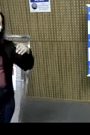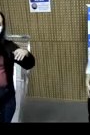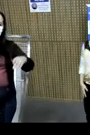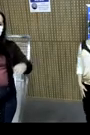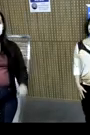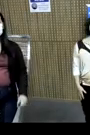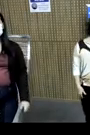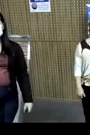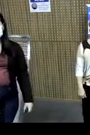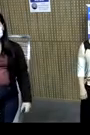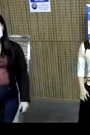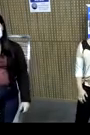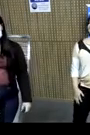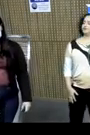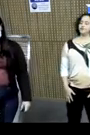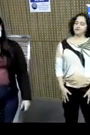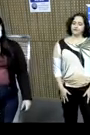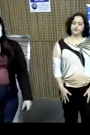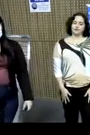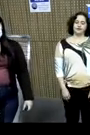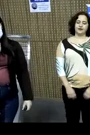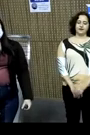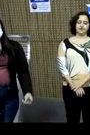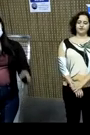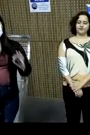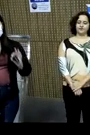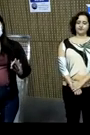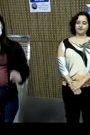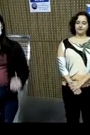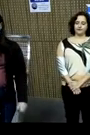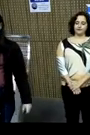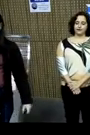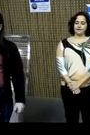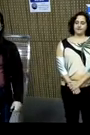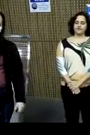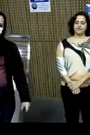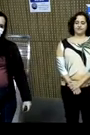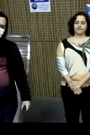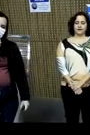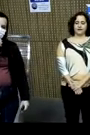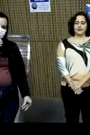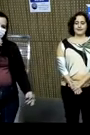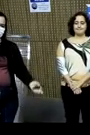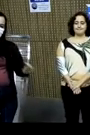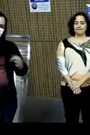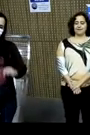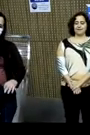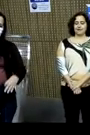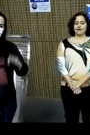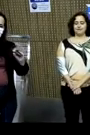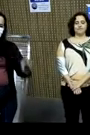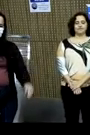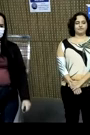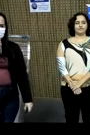dos contatos intradomicílios avaliados. Ainda no primeiro semestre de 2021 não tivemos nenhum caso, mas no